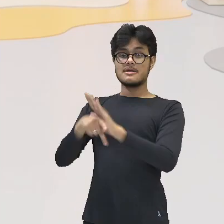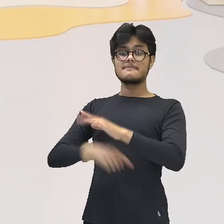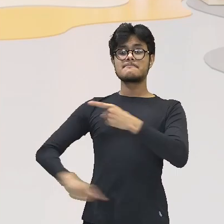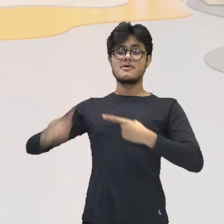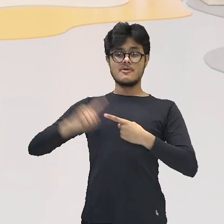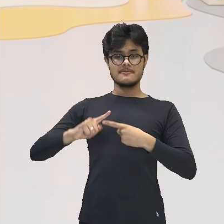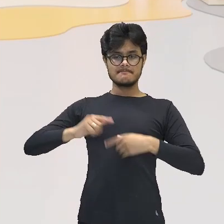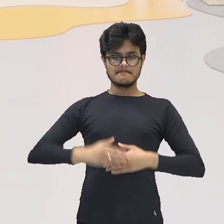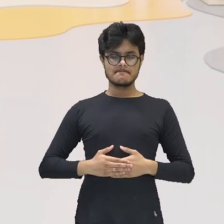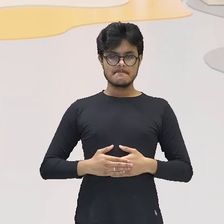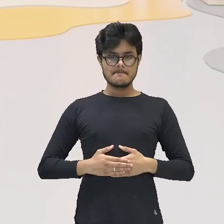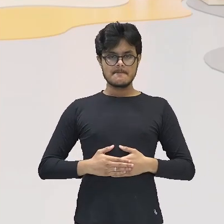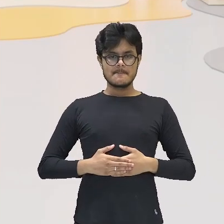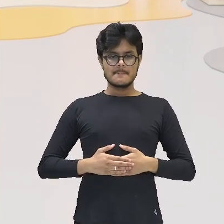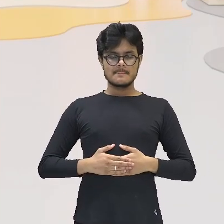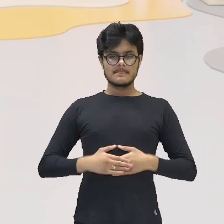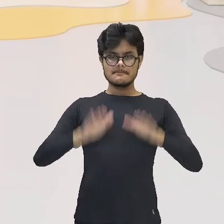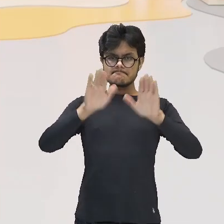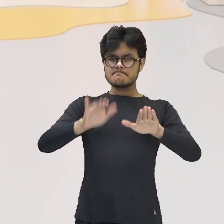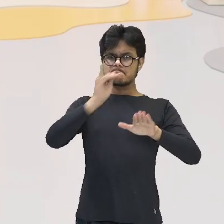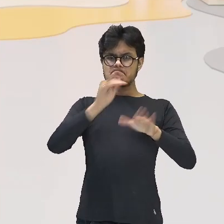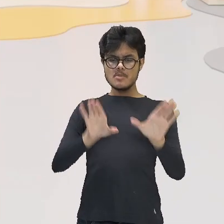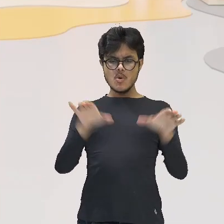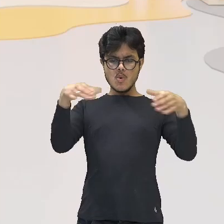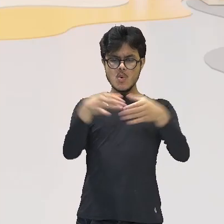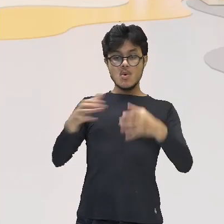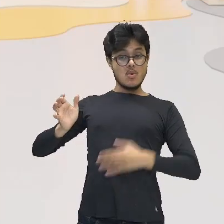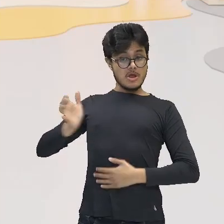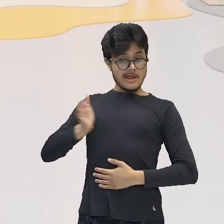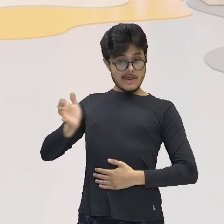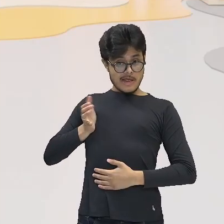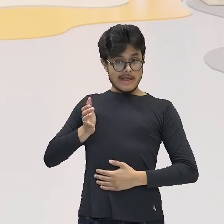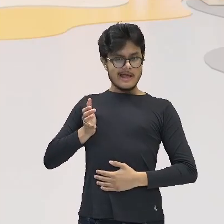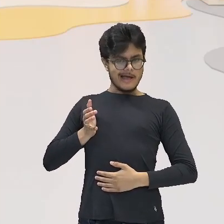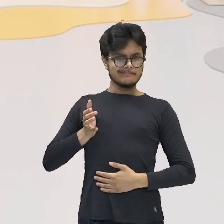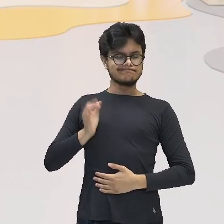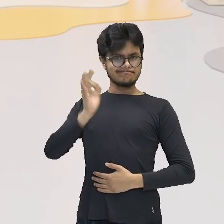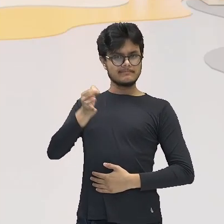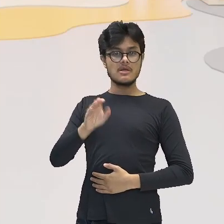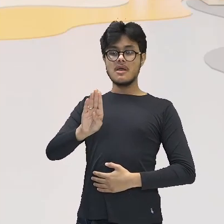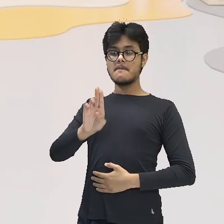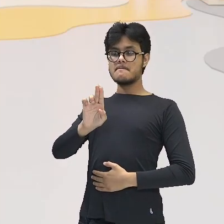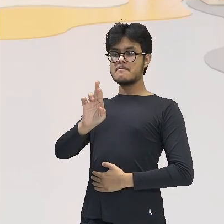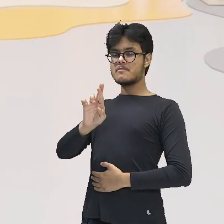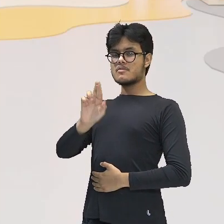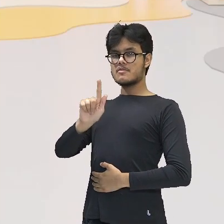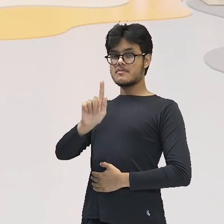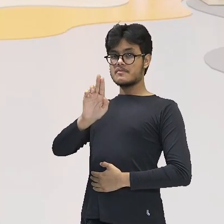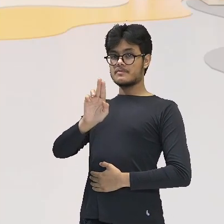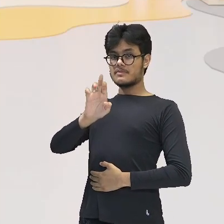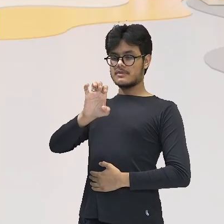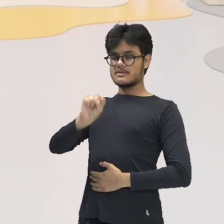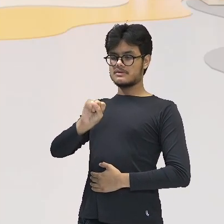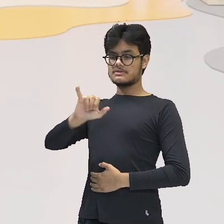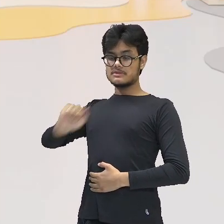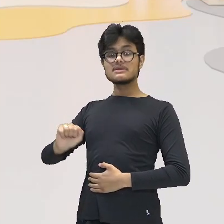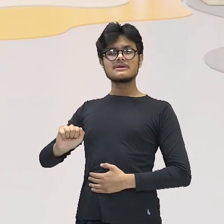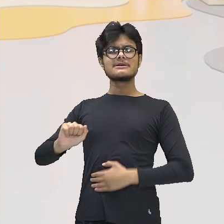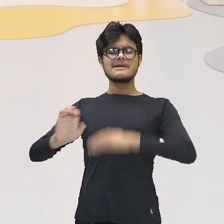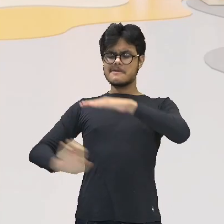ter o desenvolvimento da burguesia, da classe dos comerciantes, dos banqueiros,